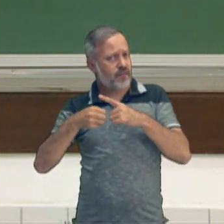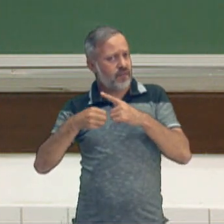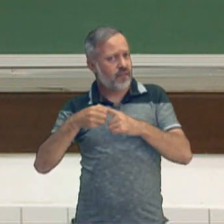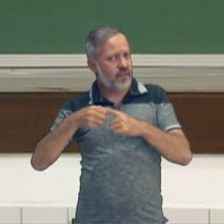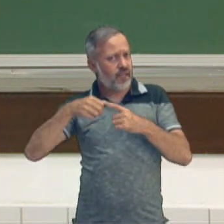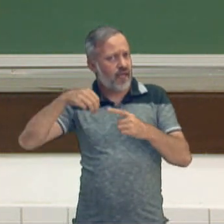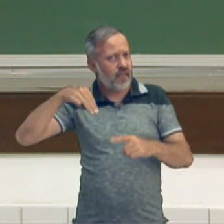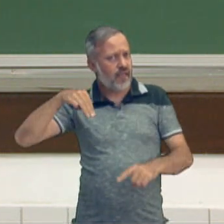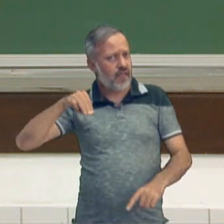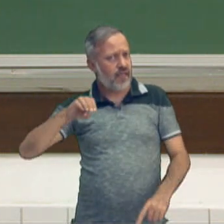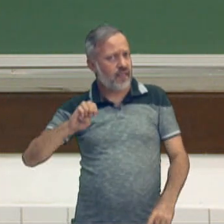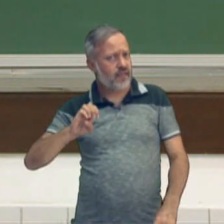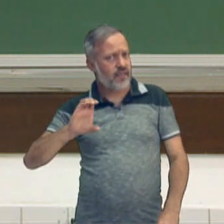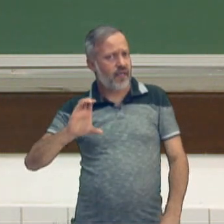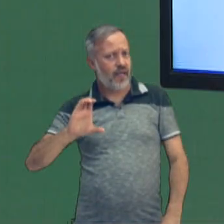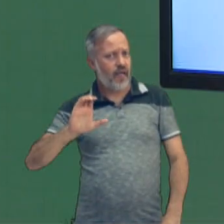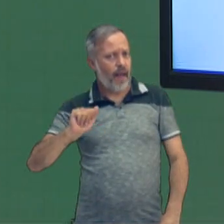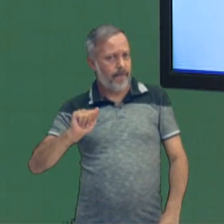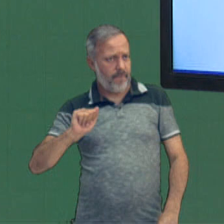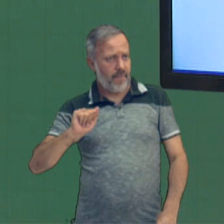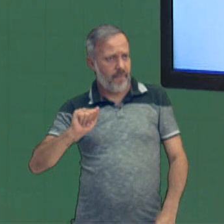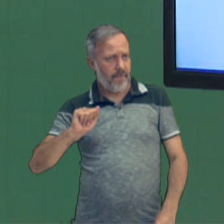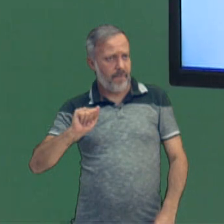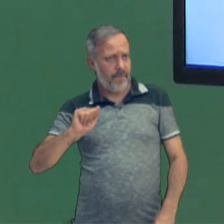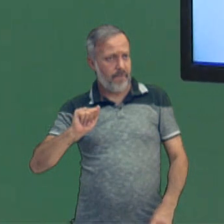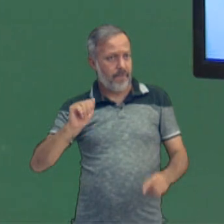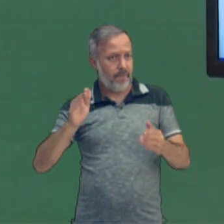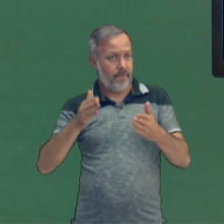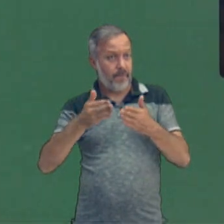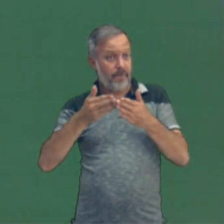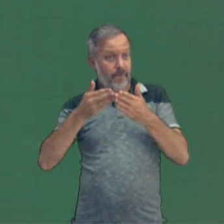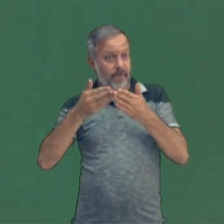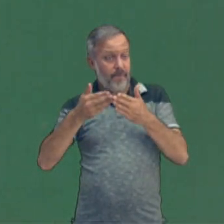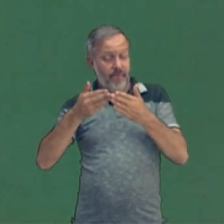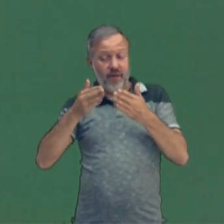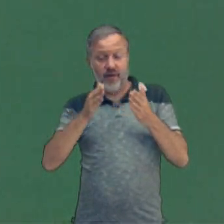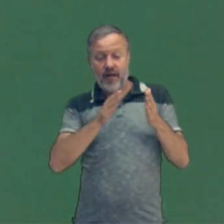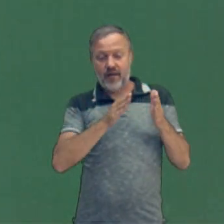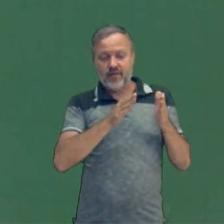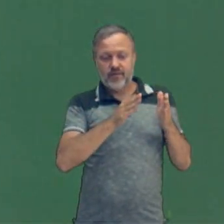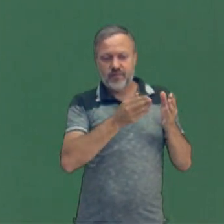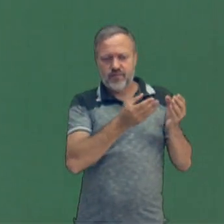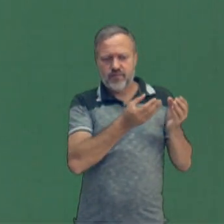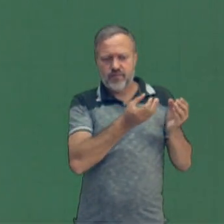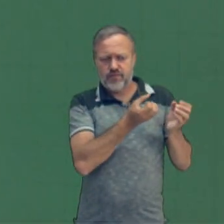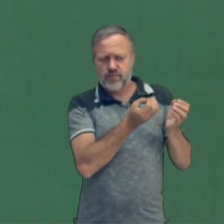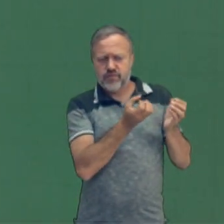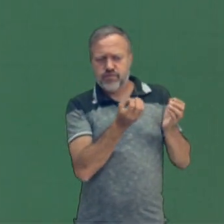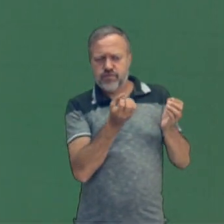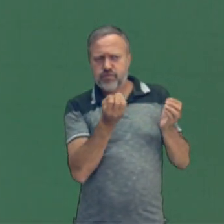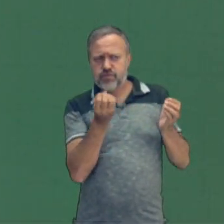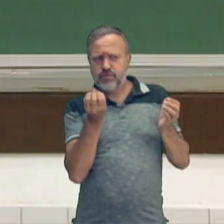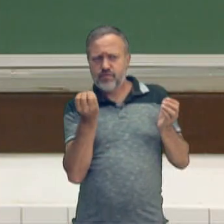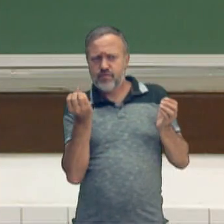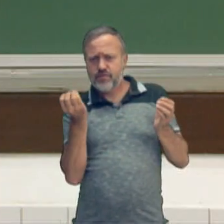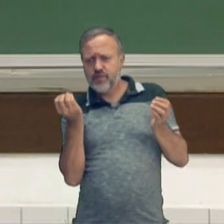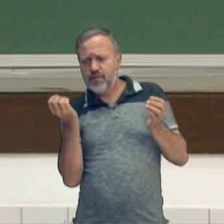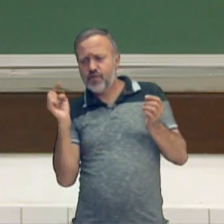conta da Hégira. Foi quando Moisés saiu de Meca e foi para Medina, durante um período de